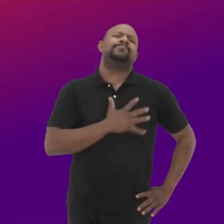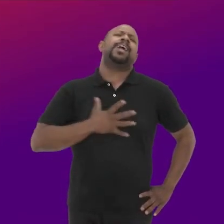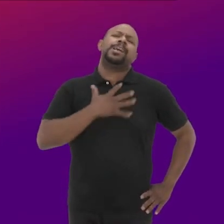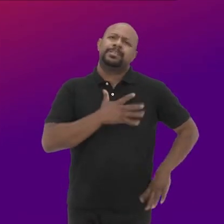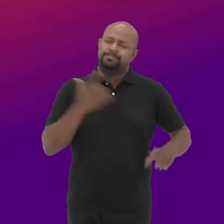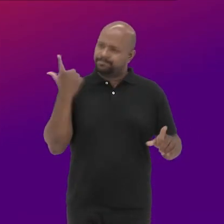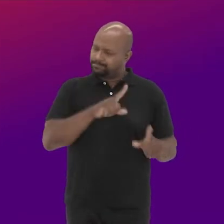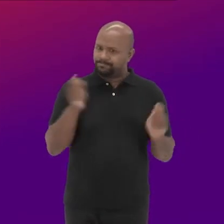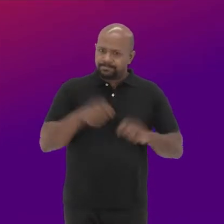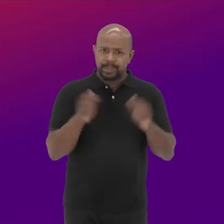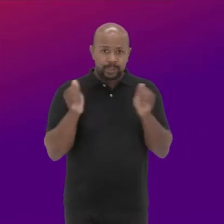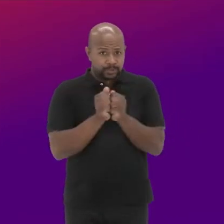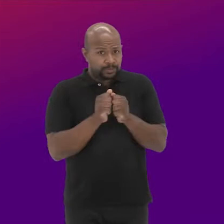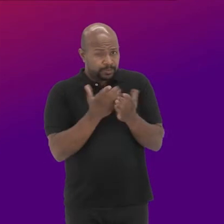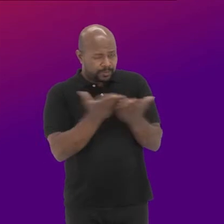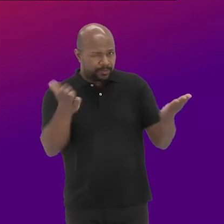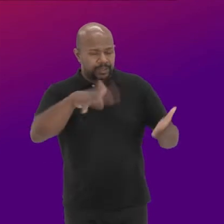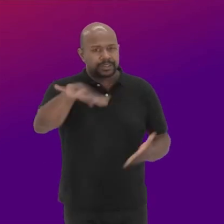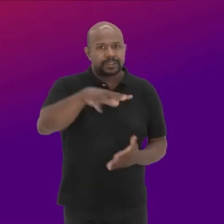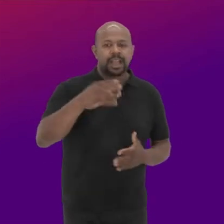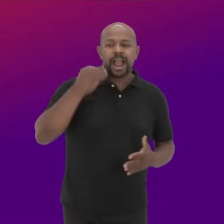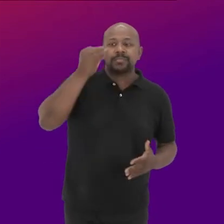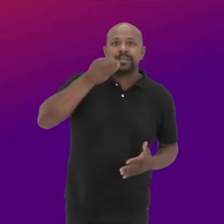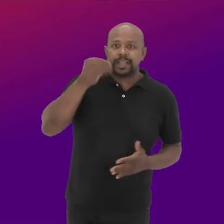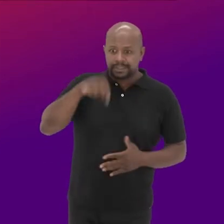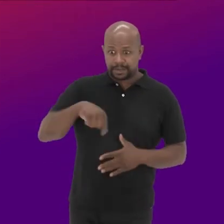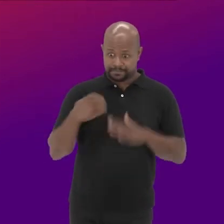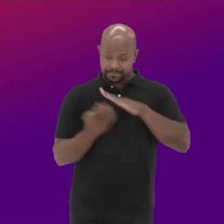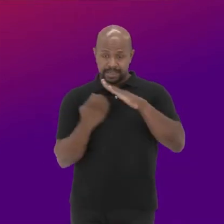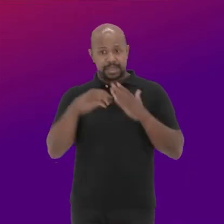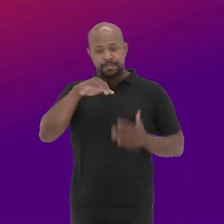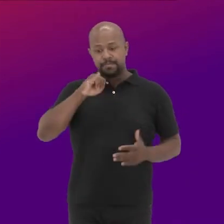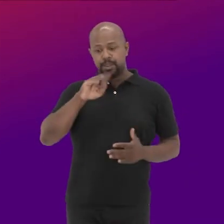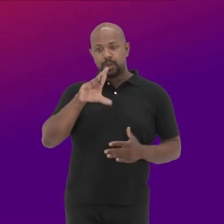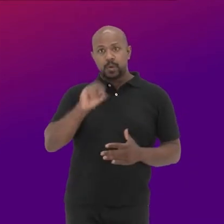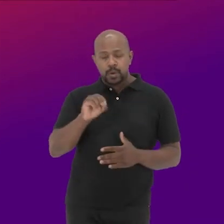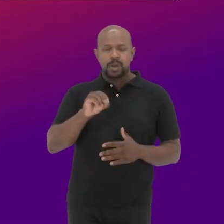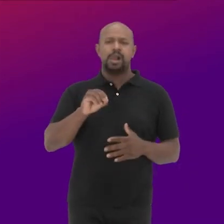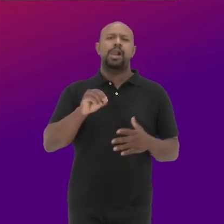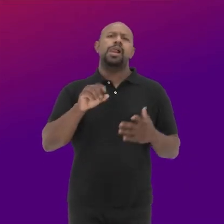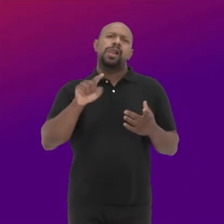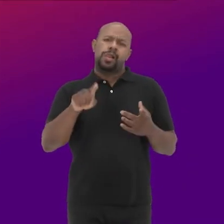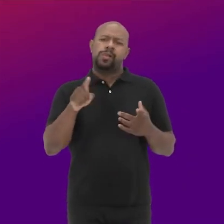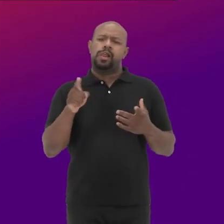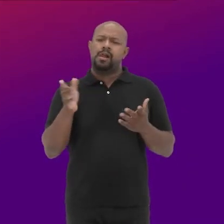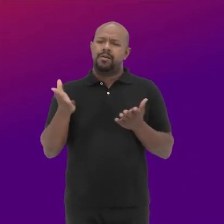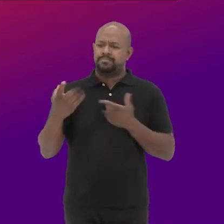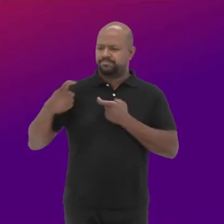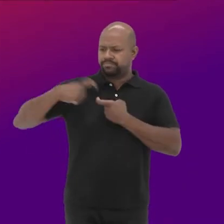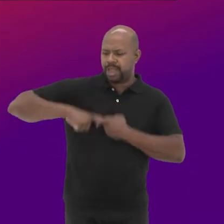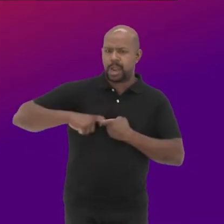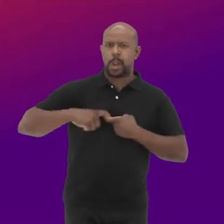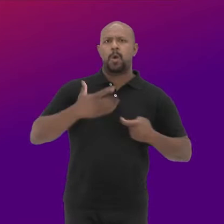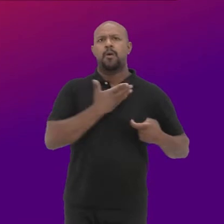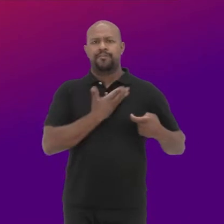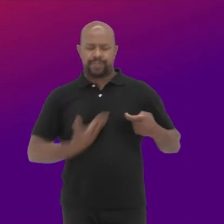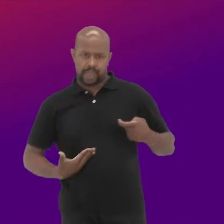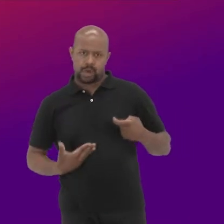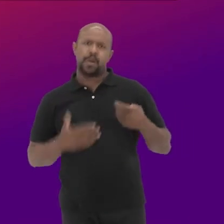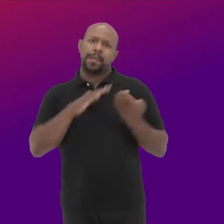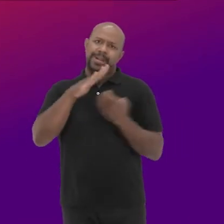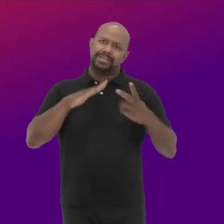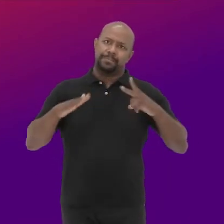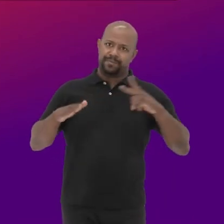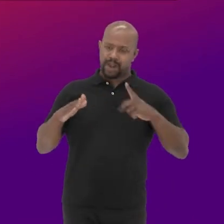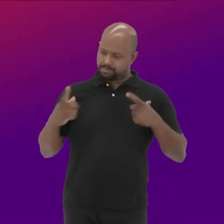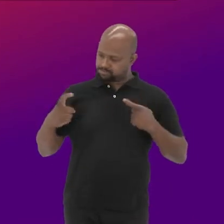poder compartilhar com vocês a experiência da Micro, tanto em termos de parcerias público-privadas, que